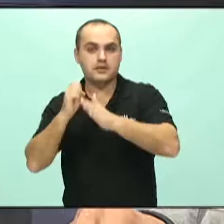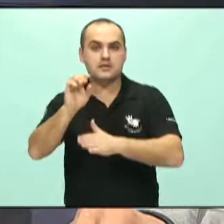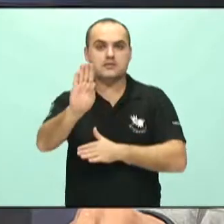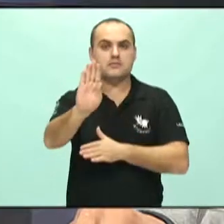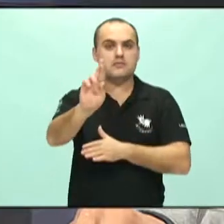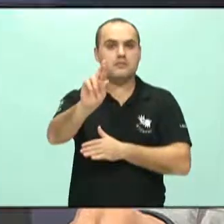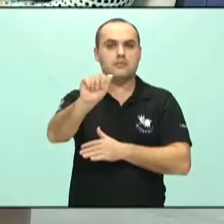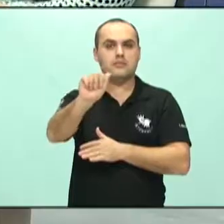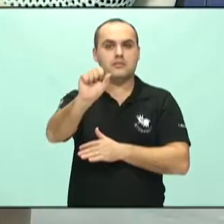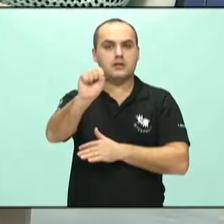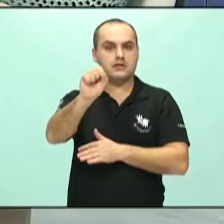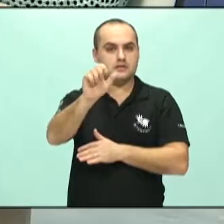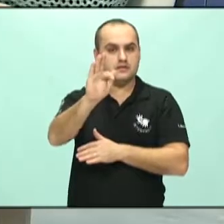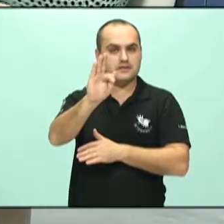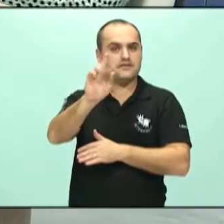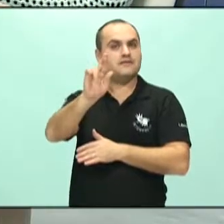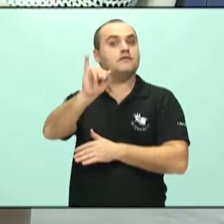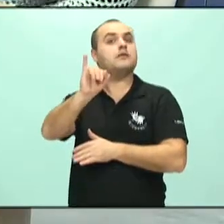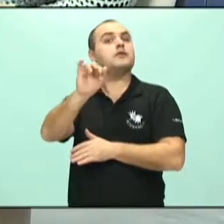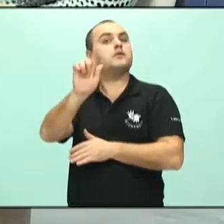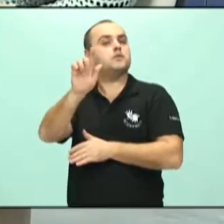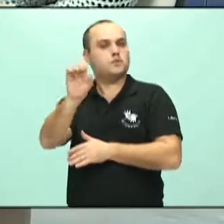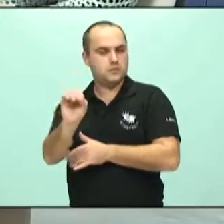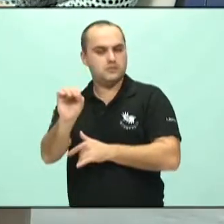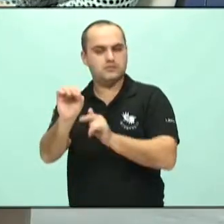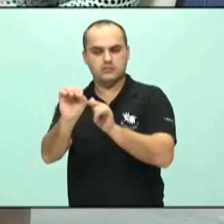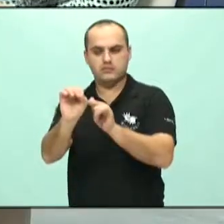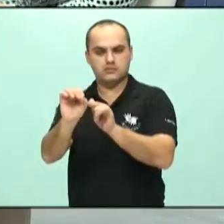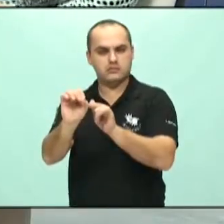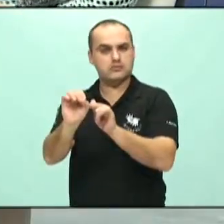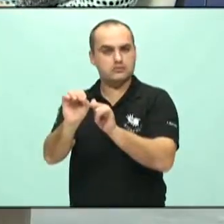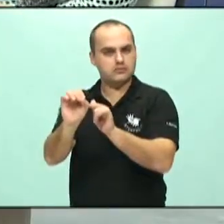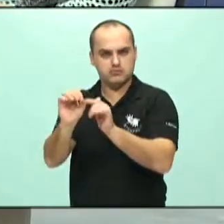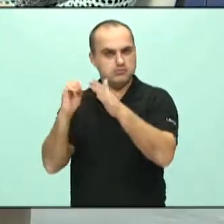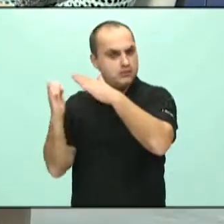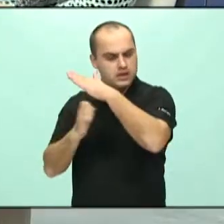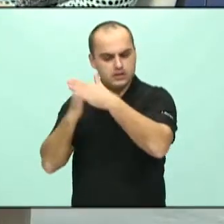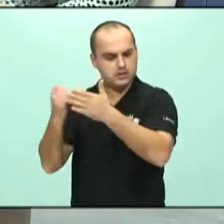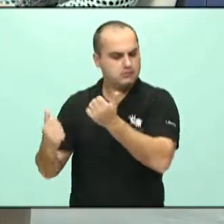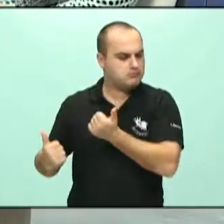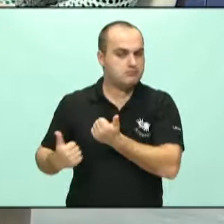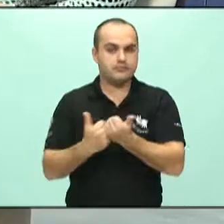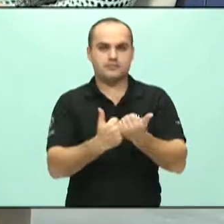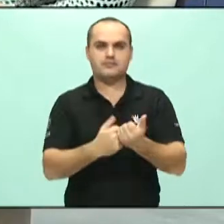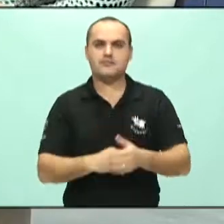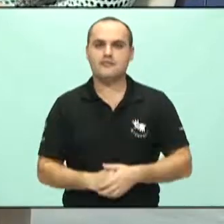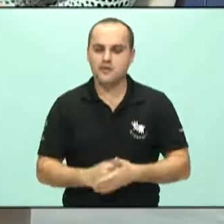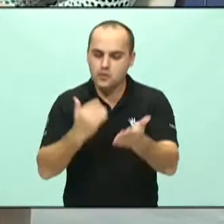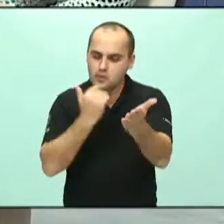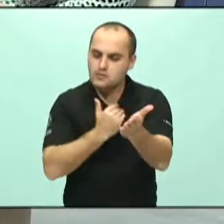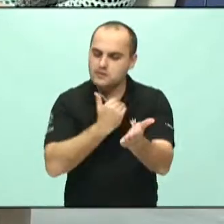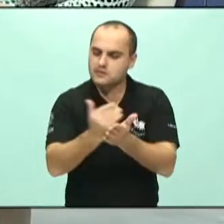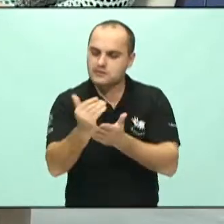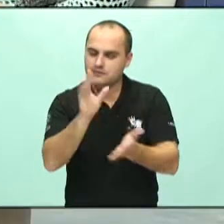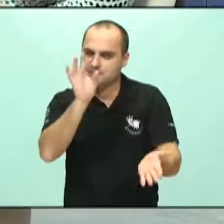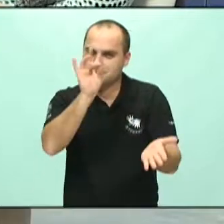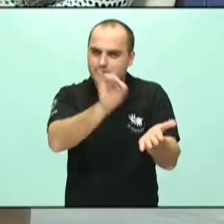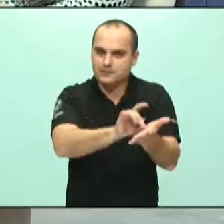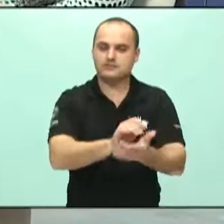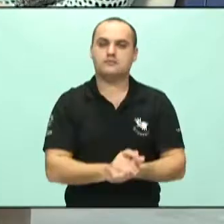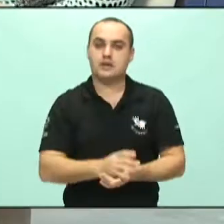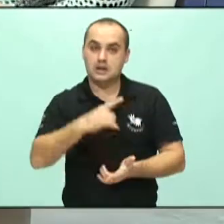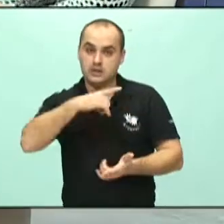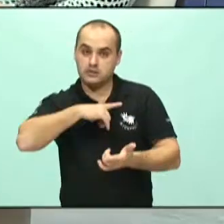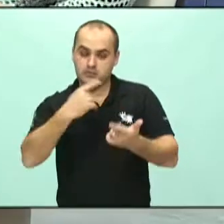Brasfrigo. Então, a partir disso, pudemos começar a execução. Realizamos uma parceria com a Secretaria da